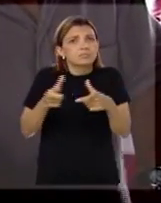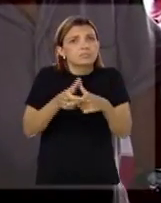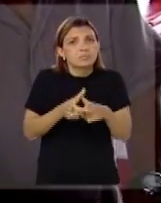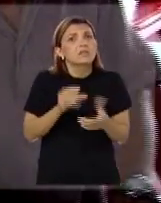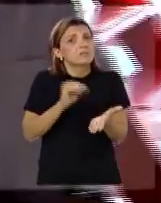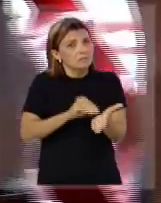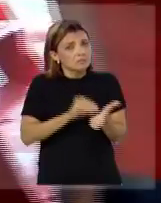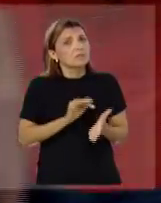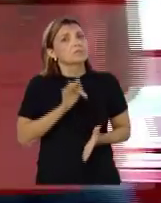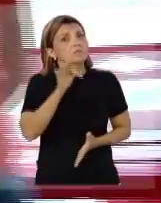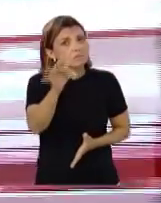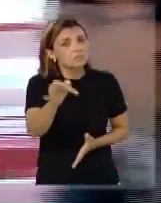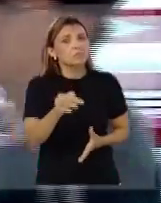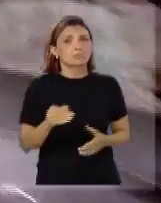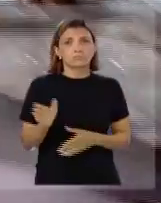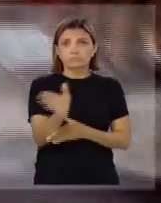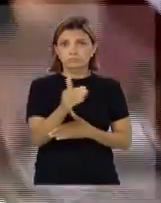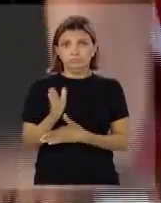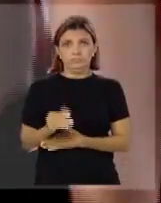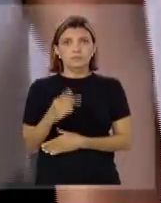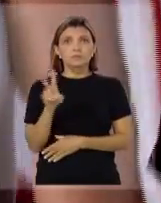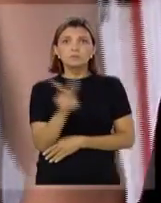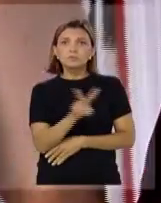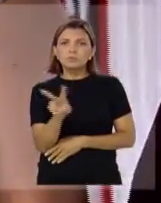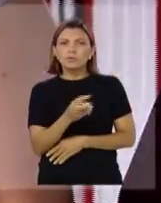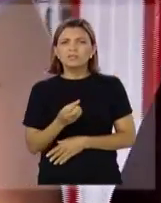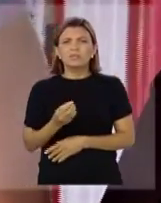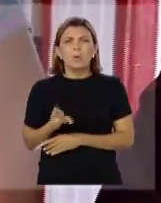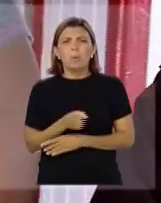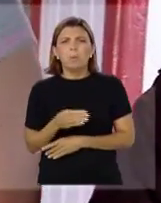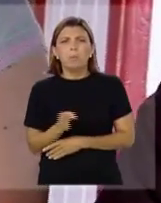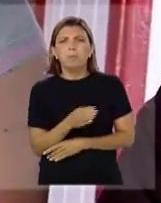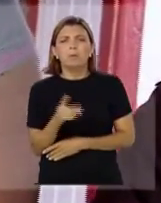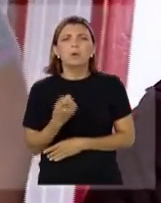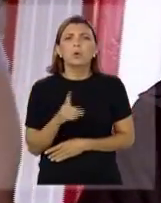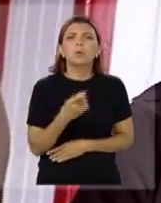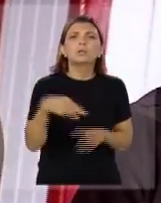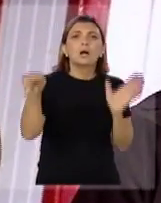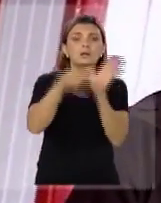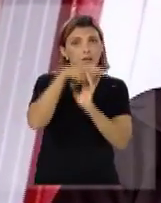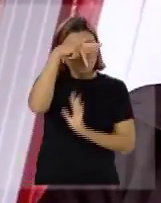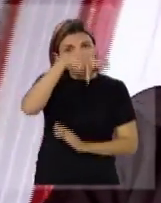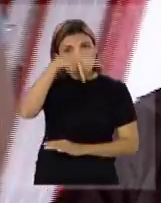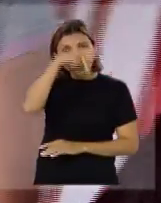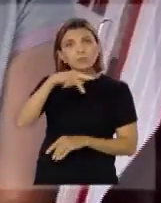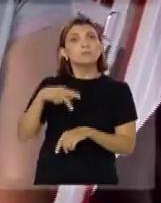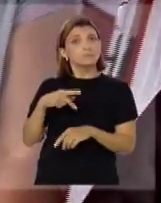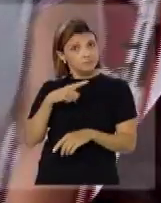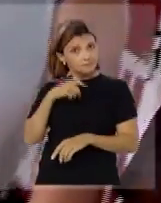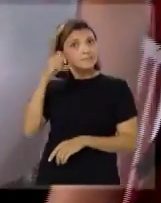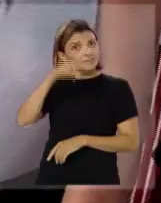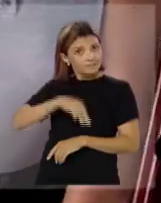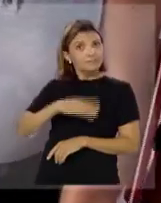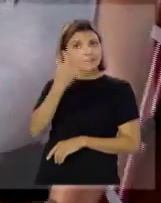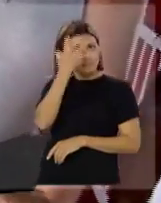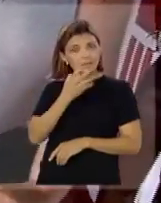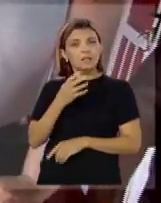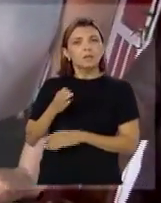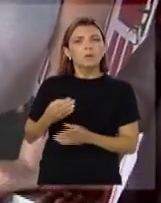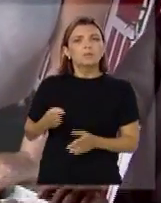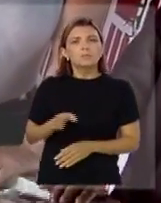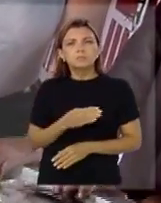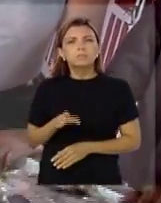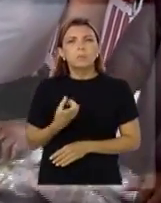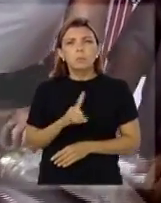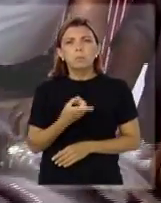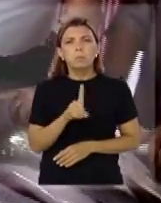tudo vai diminuir. É, daí vai faltar peixe. Esses dois tipos de bagres viajam longe, eles vão até o Peru. Nossa, nossa. Sério? Sério. Por